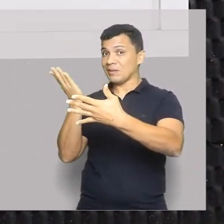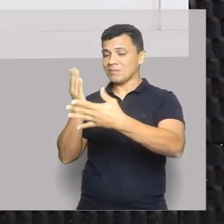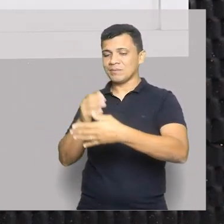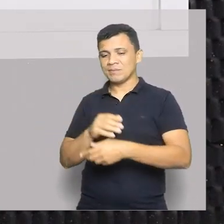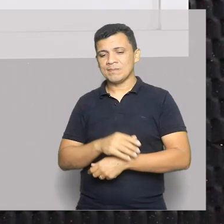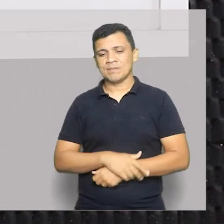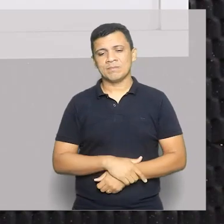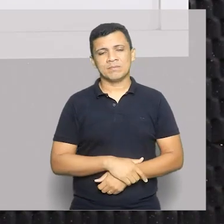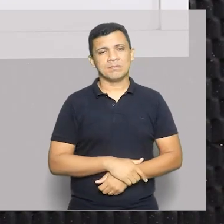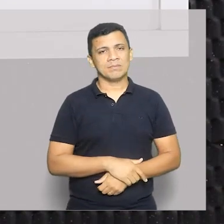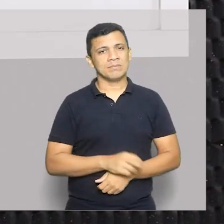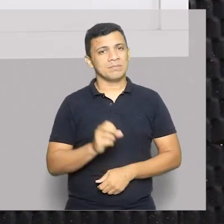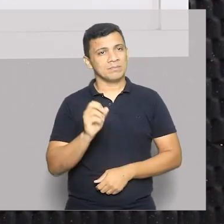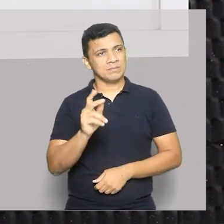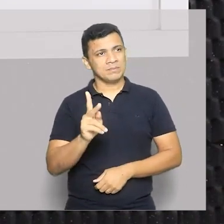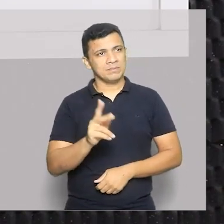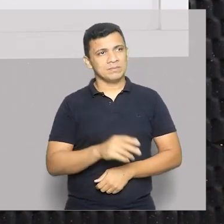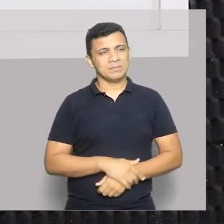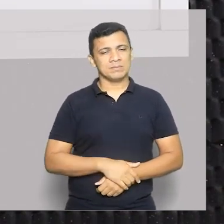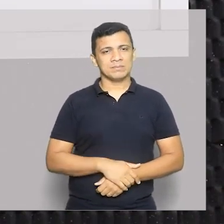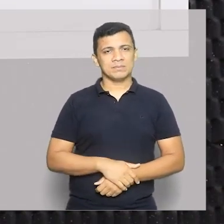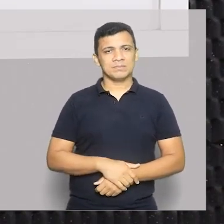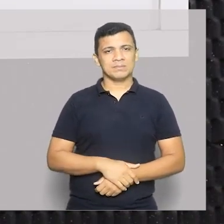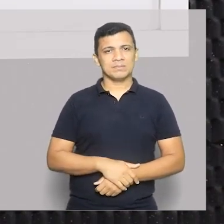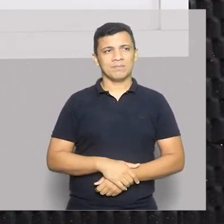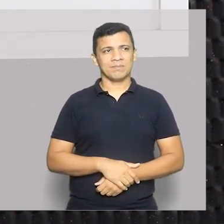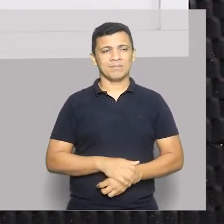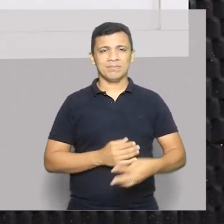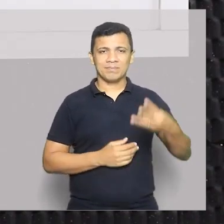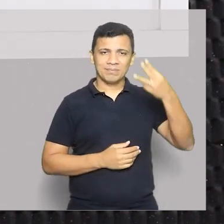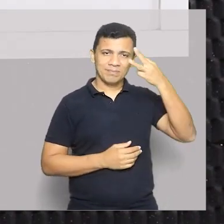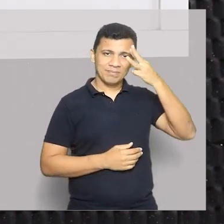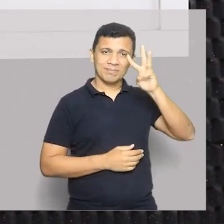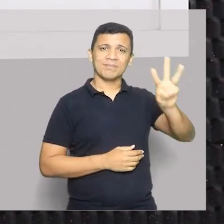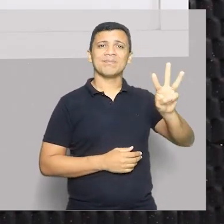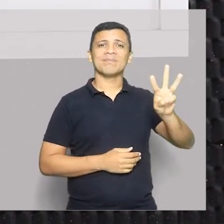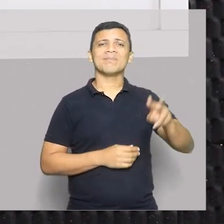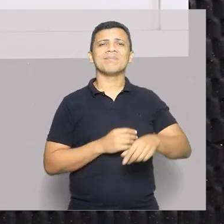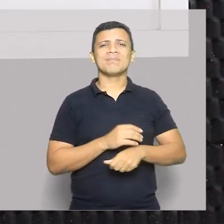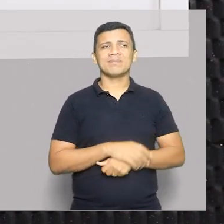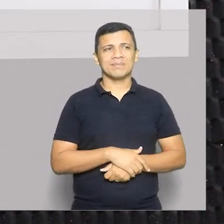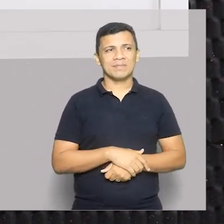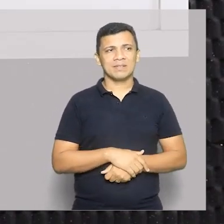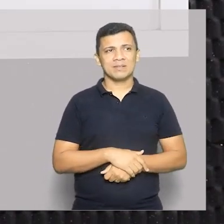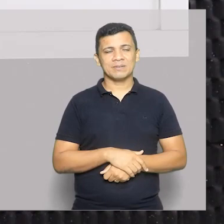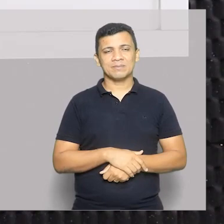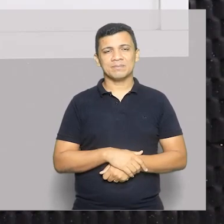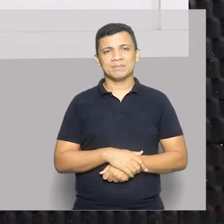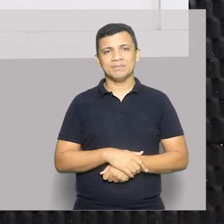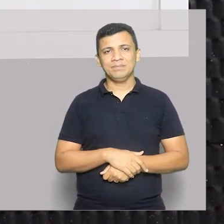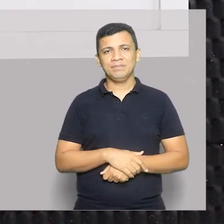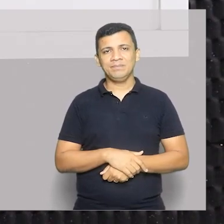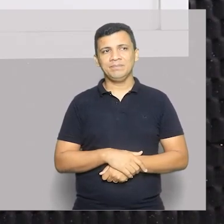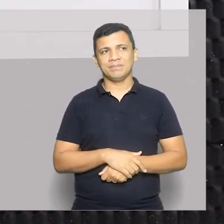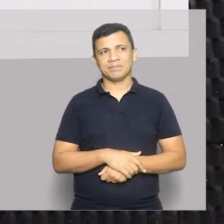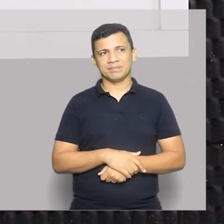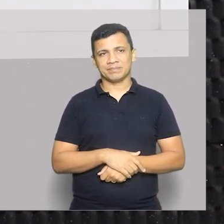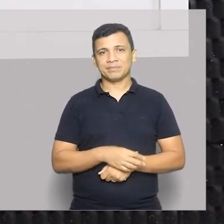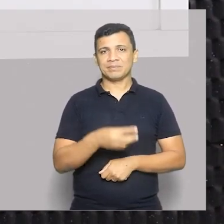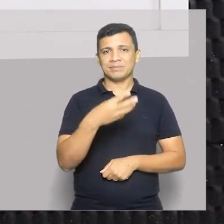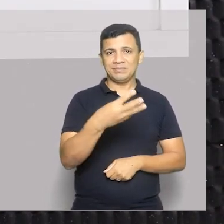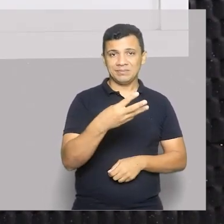Ora, tudo bem. Então, continuando aqui, ó, no terceiro dia, esse valor aqui, que é 3